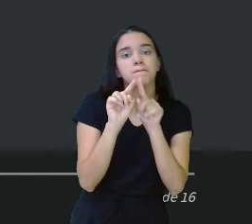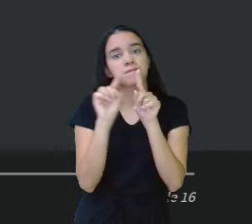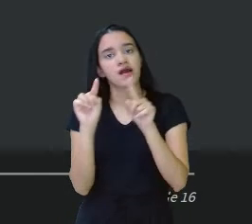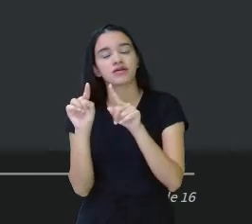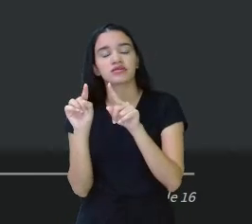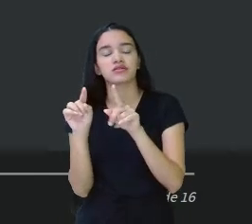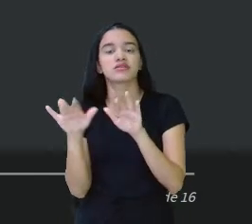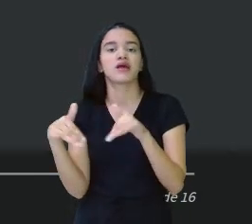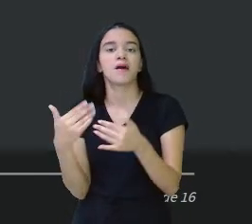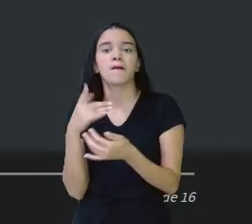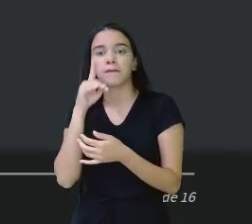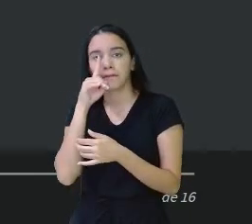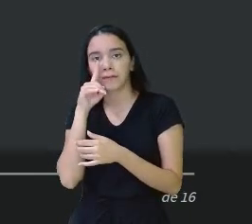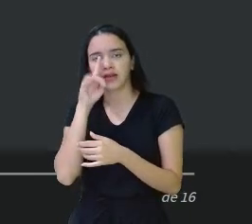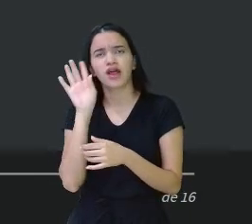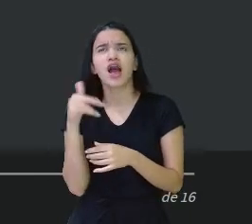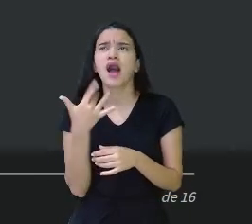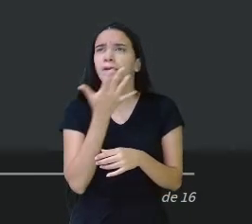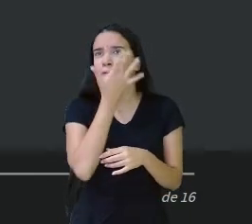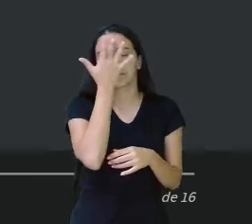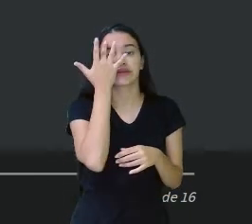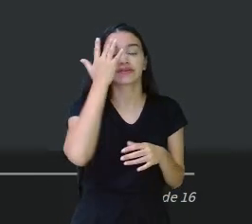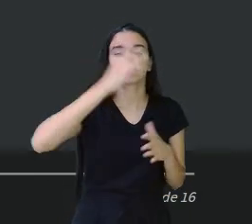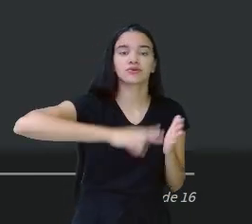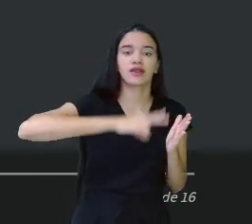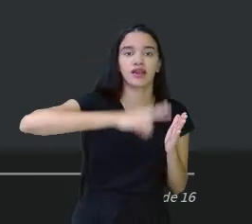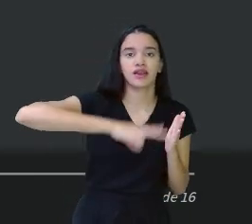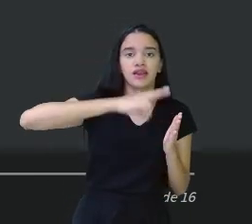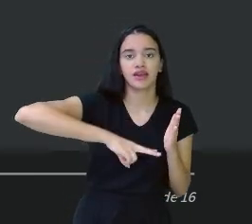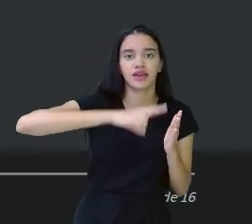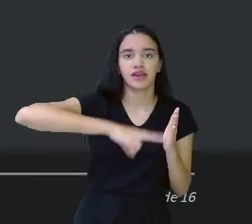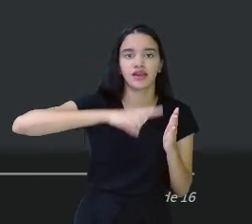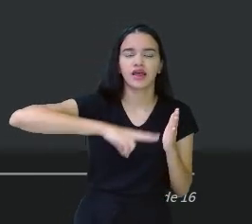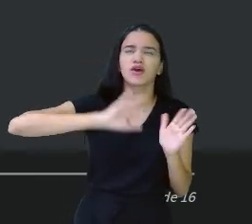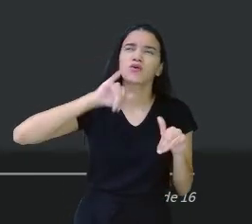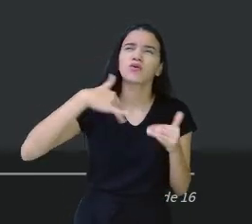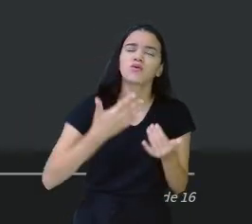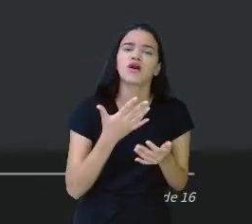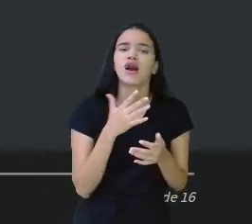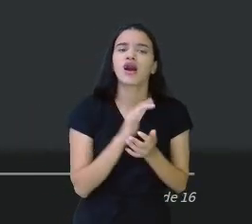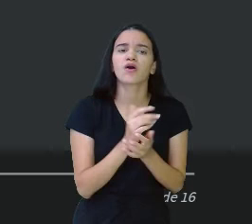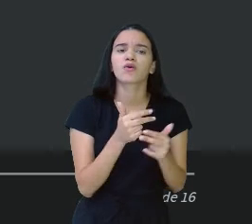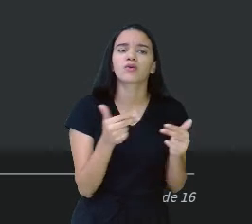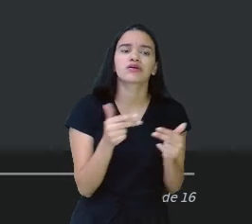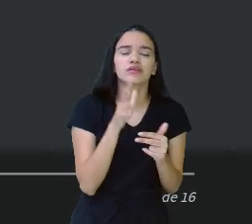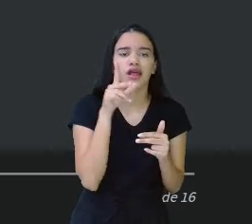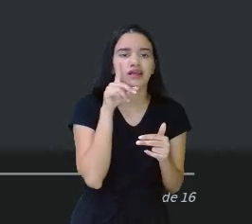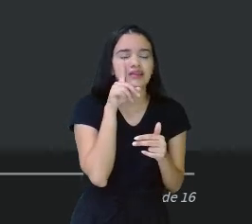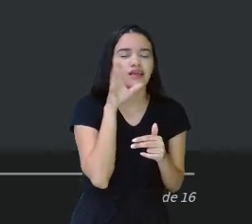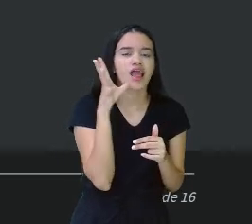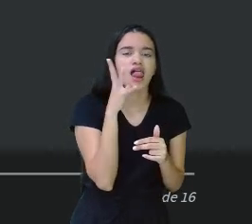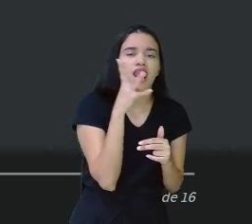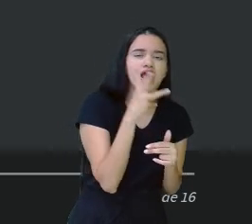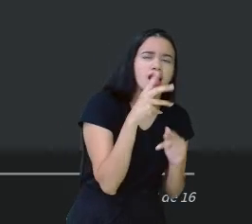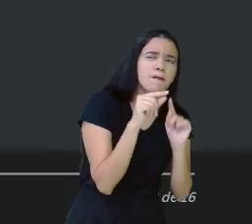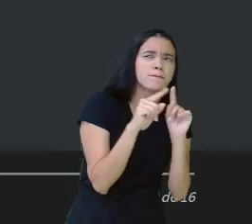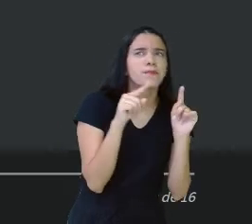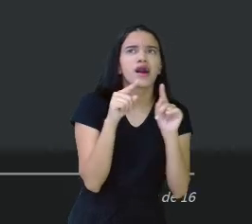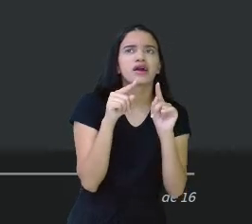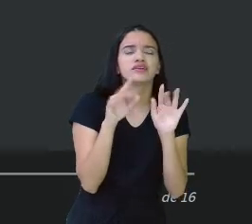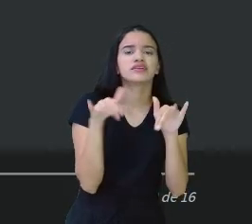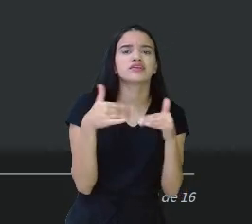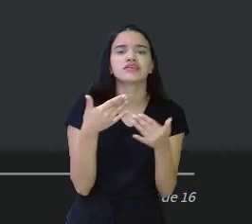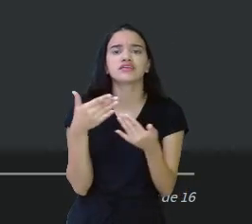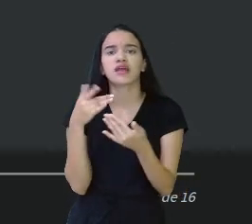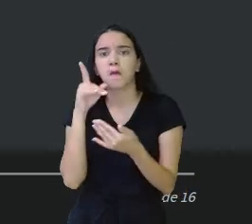que vai levar o leitor a pensar uma coisa que é lenta, anda devagar, por que é perigoso? E aí o texto vai explicando. E